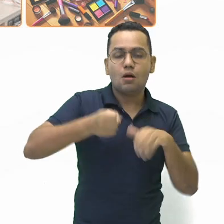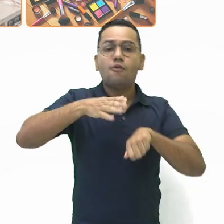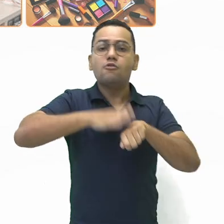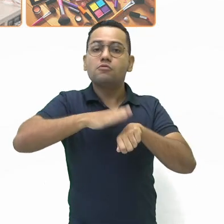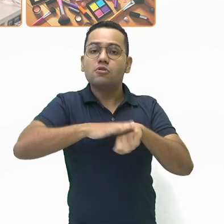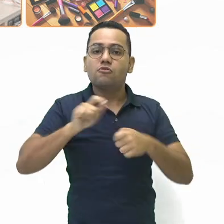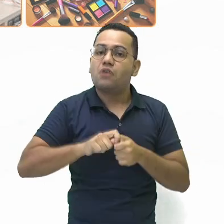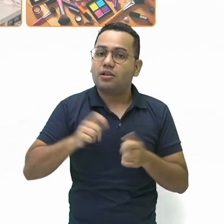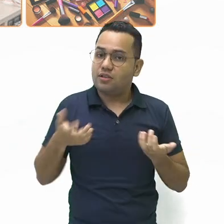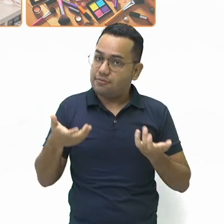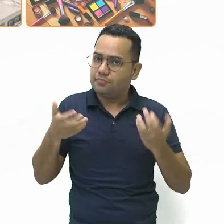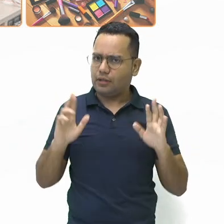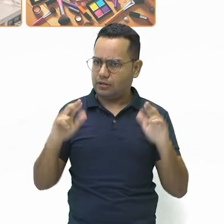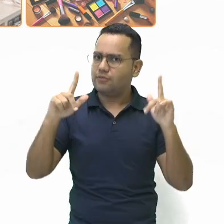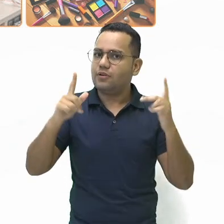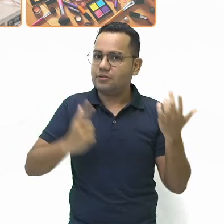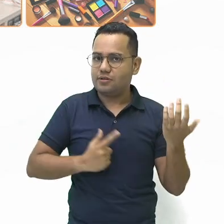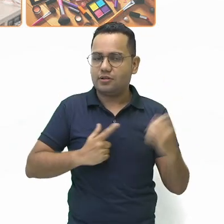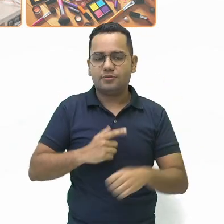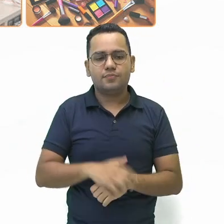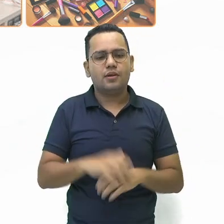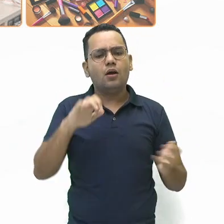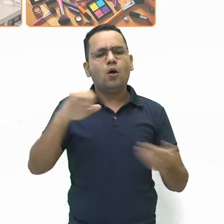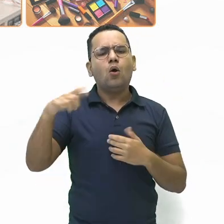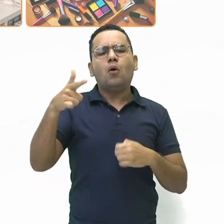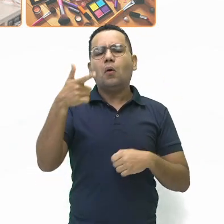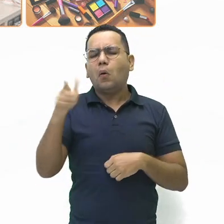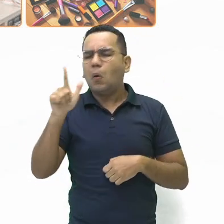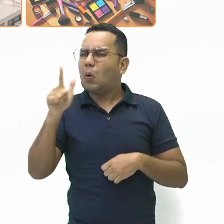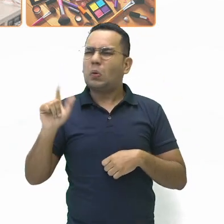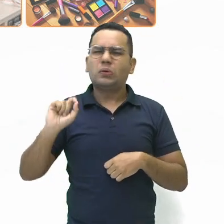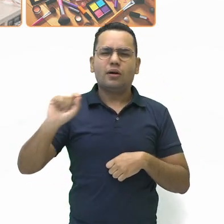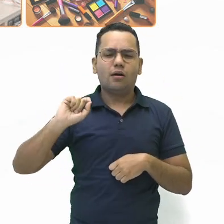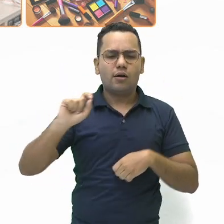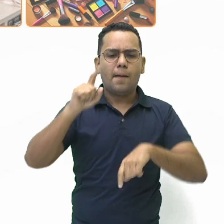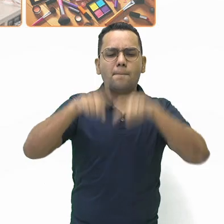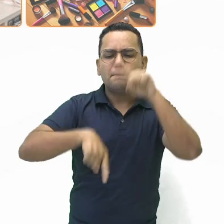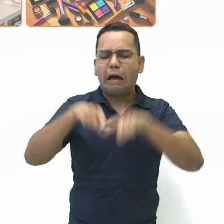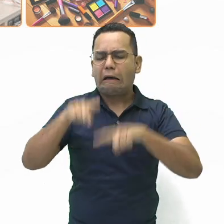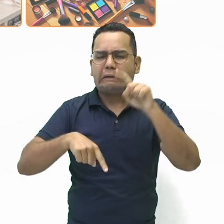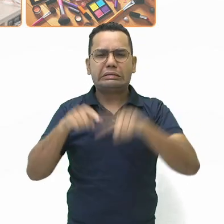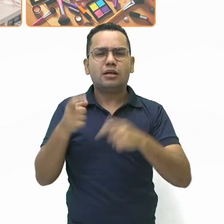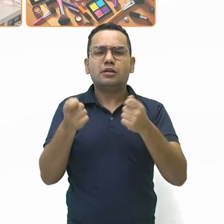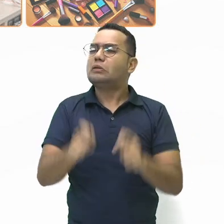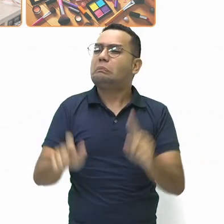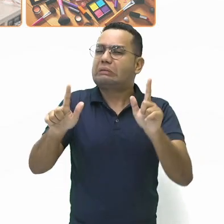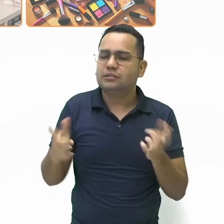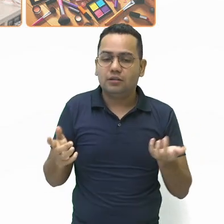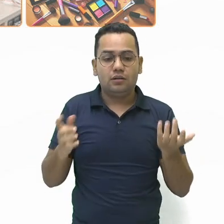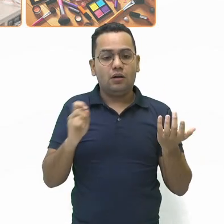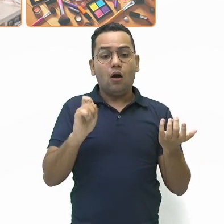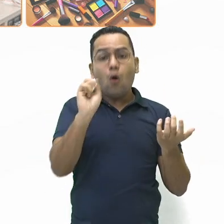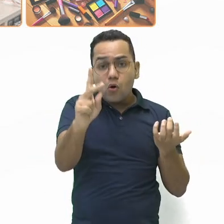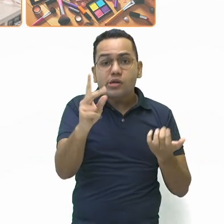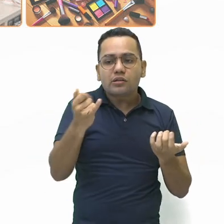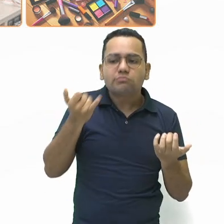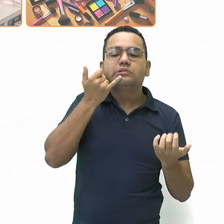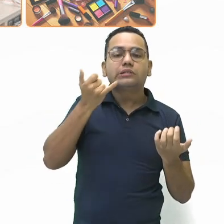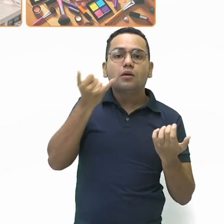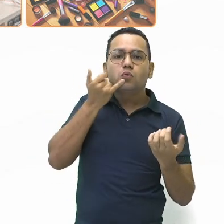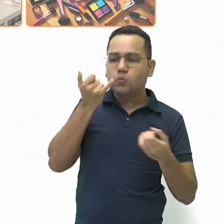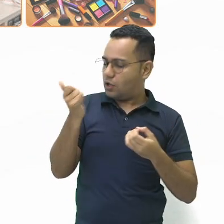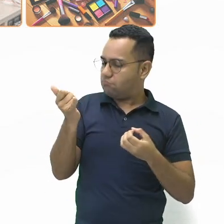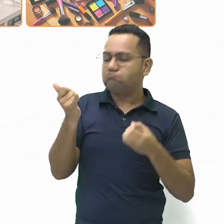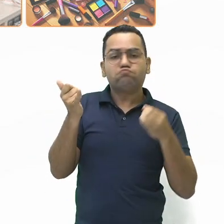né? Também quando a gente fala de coisas supérfluas, né? Uma coisa é você ter um celular que tem as funções que você precisa para